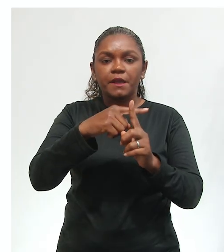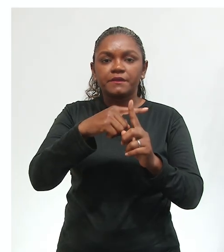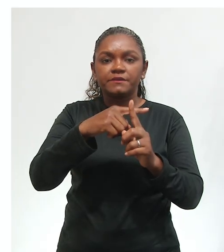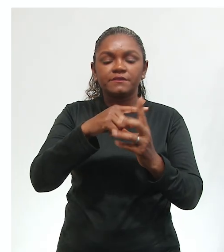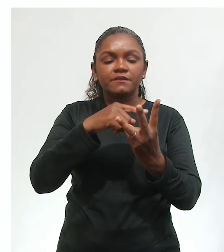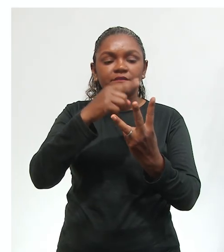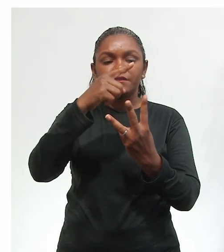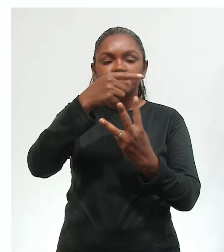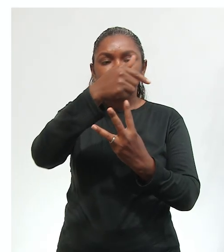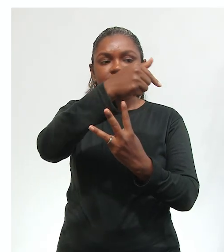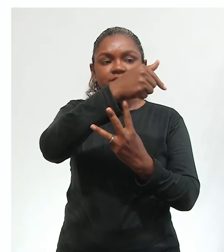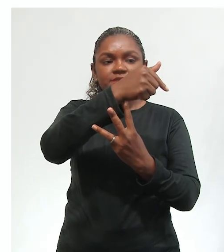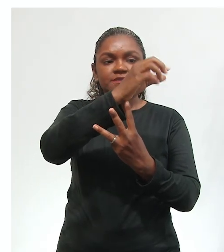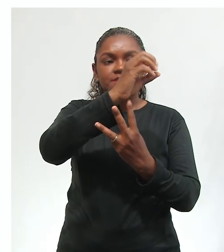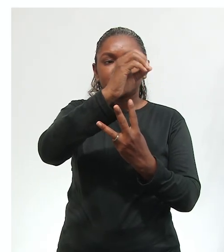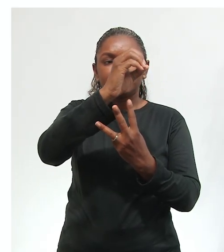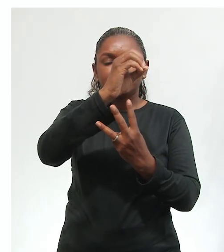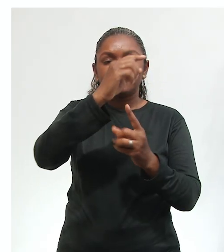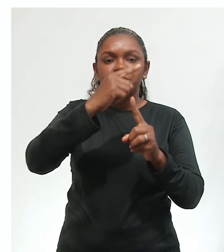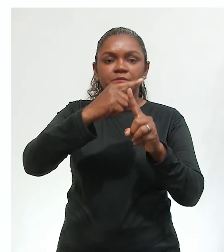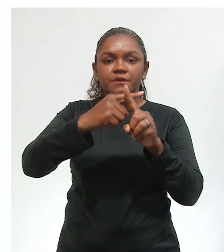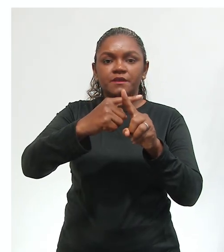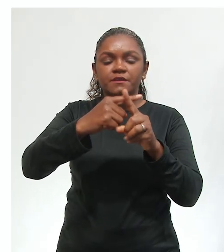mais 40